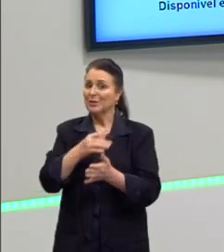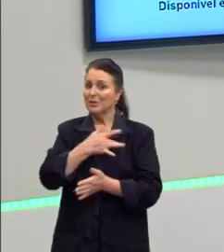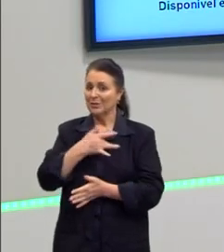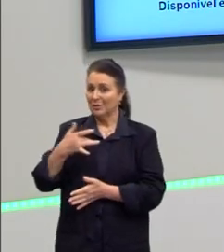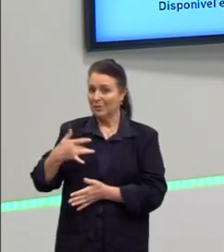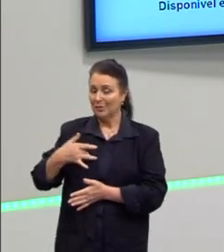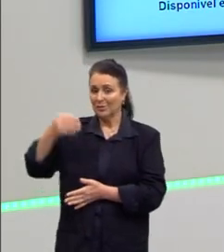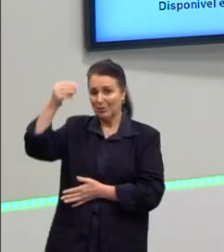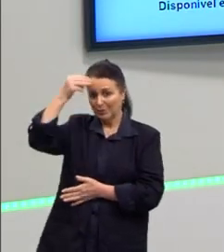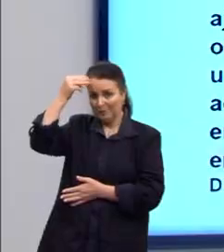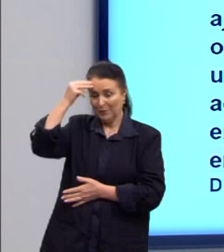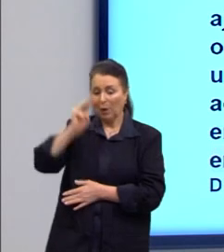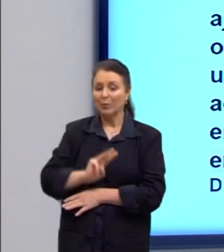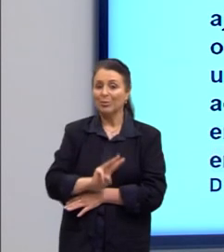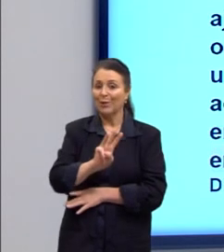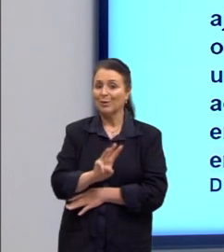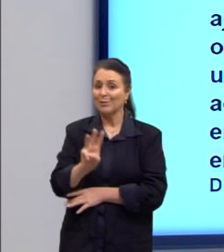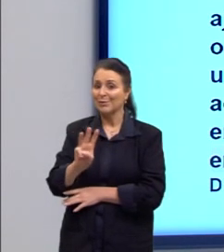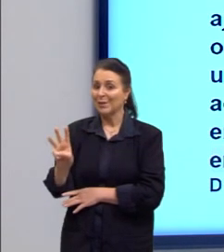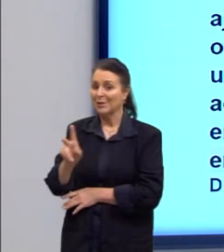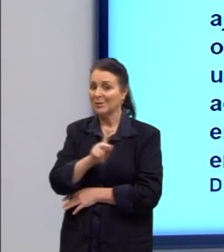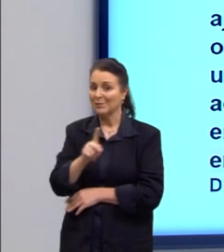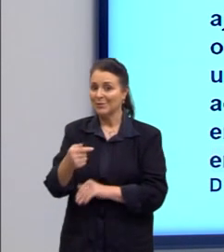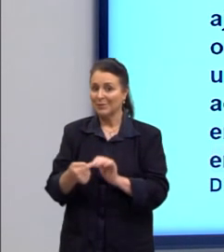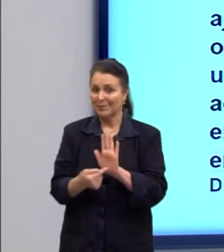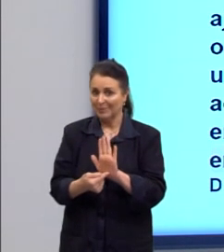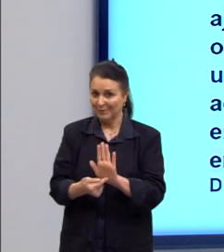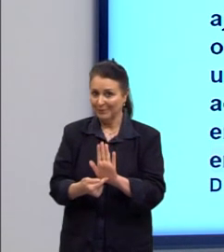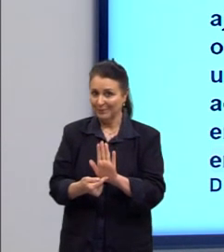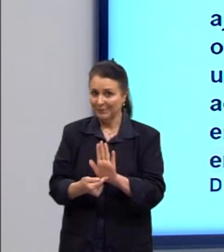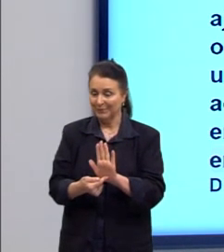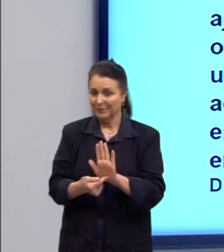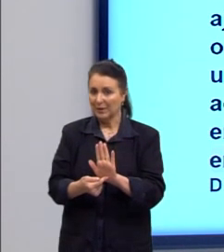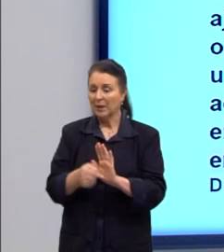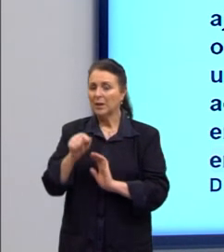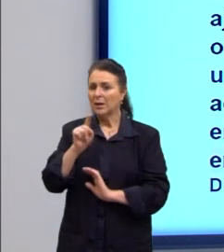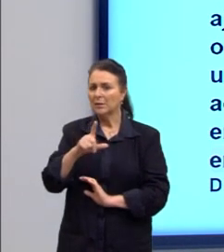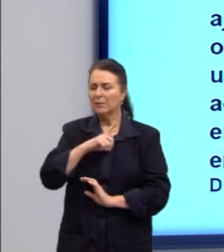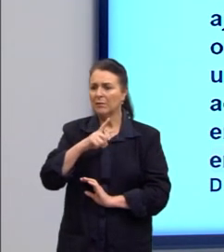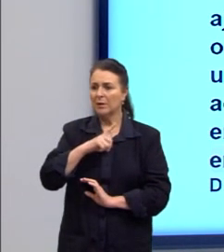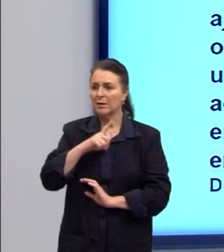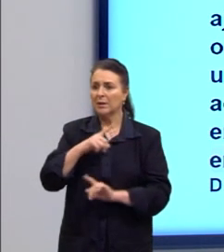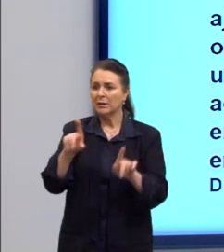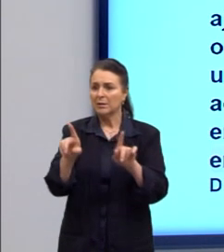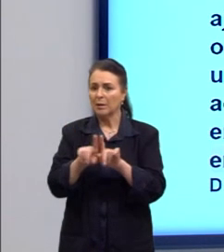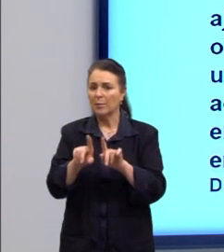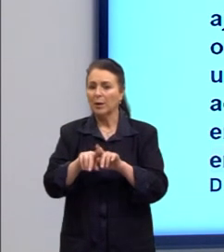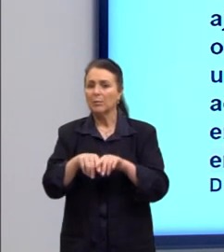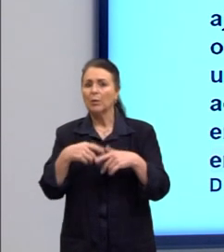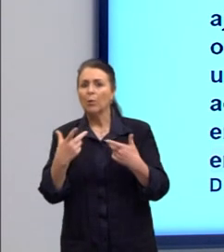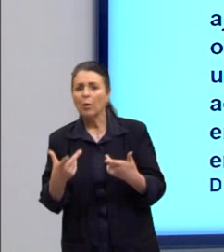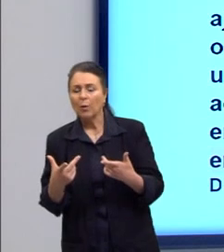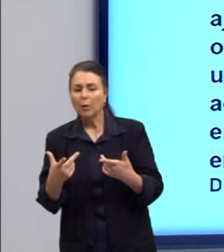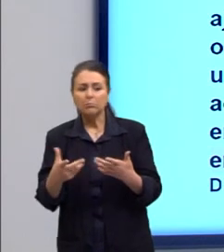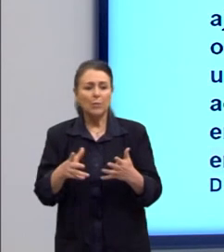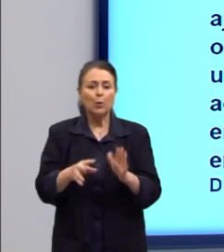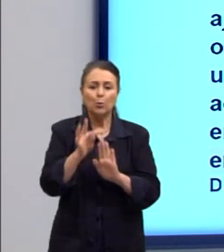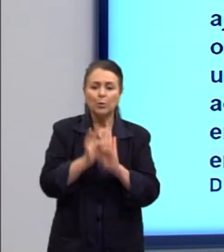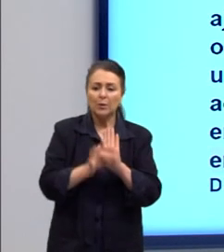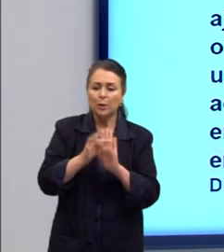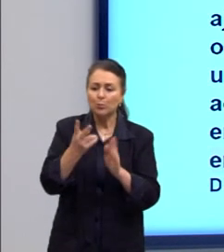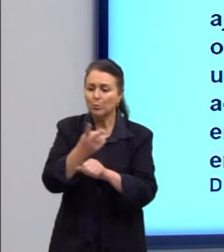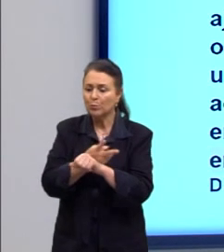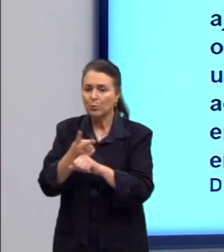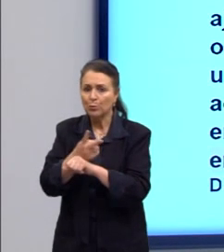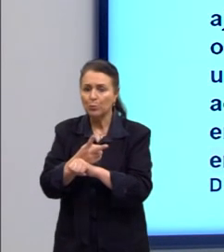site saúde.pr.gov.br e isso aqui vai estar sempre para nós lá também onde estava esse texto isso é um texto